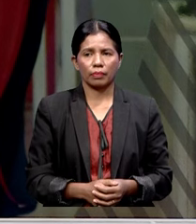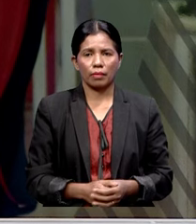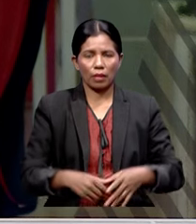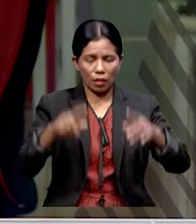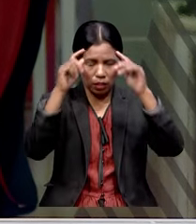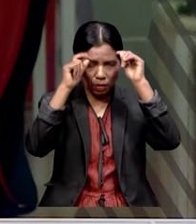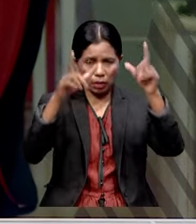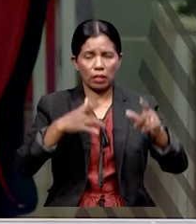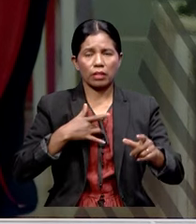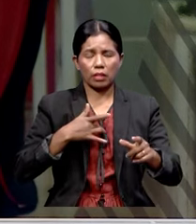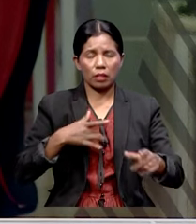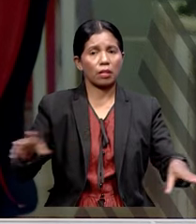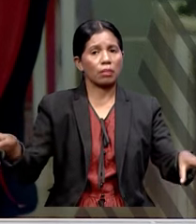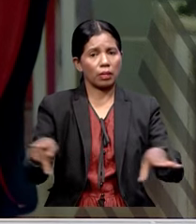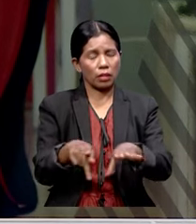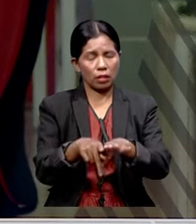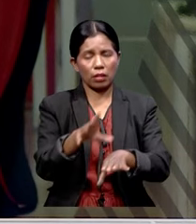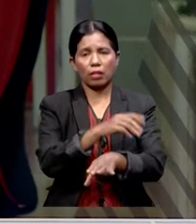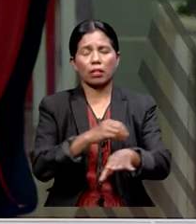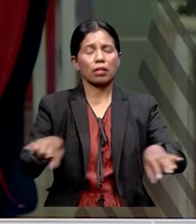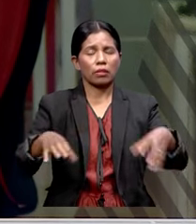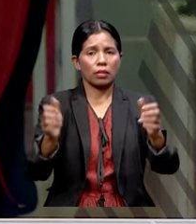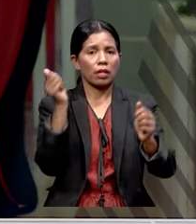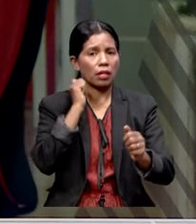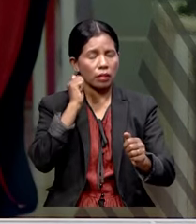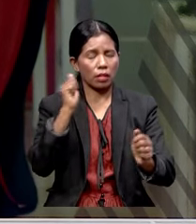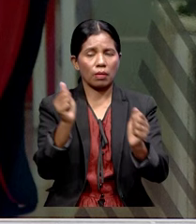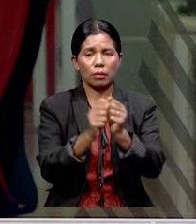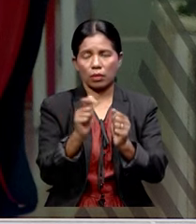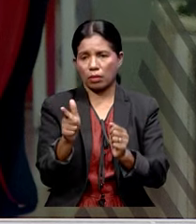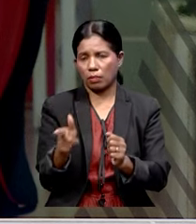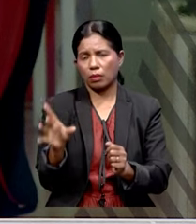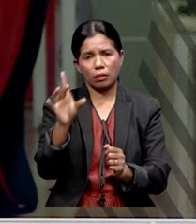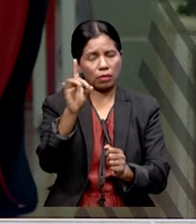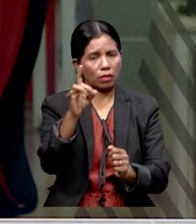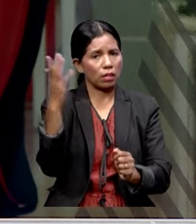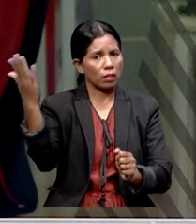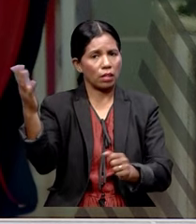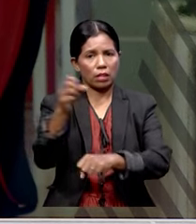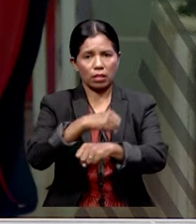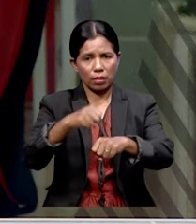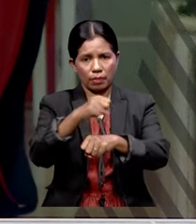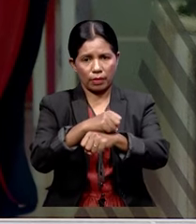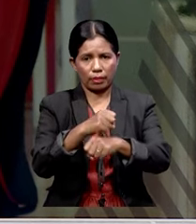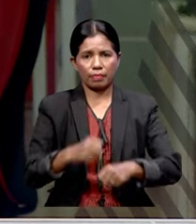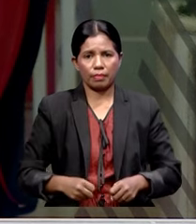Timor-Leste sente onradu hodi partisipa ia forum Traballu ASEAN badala rurisun walu iha Singapura.